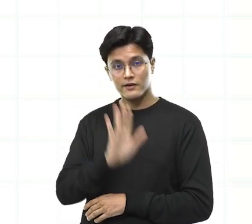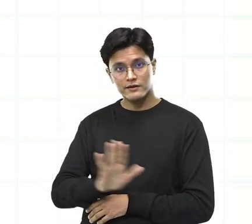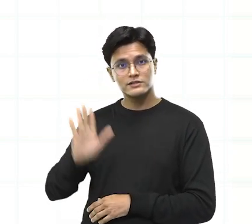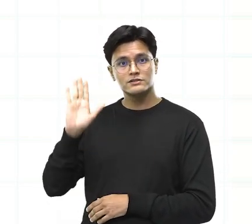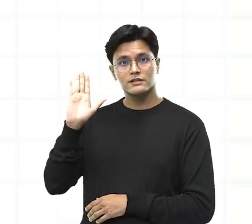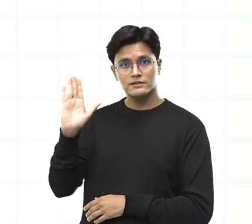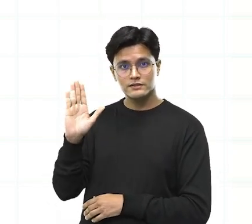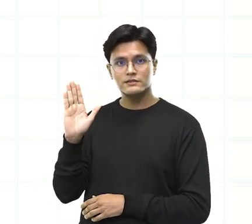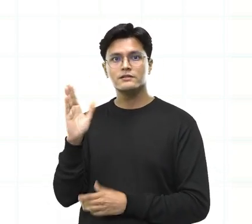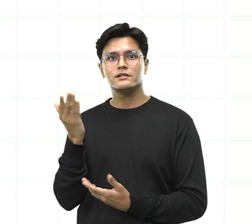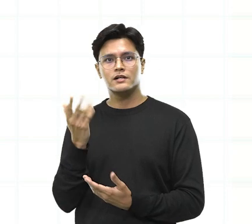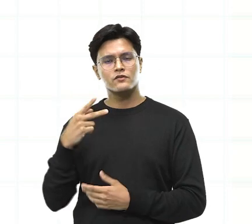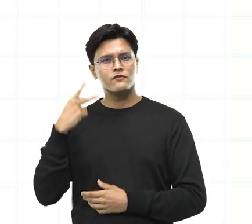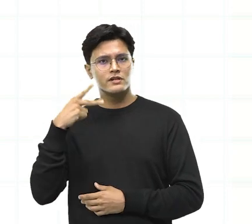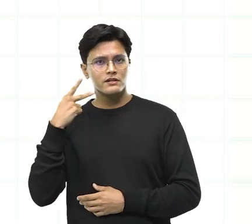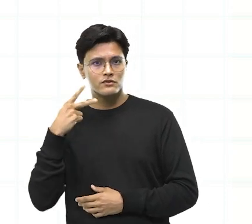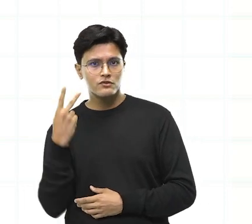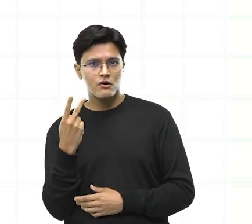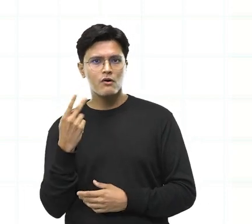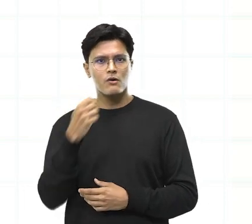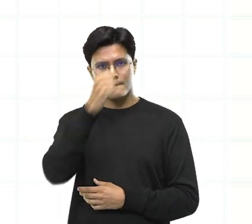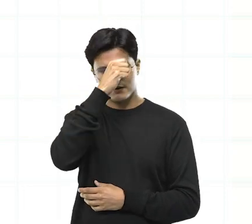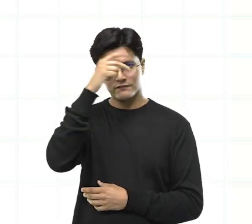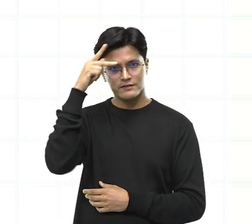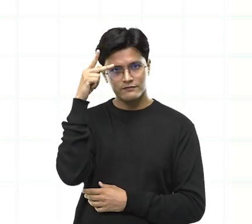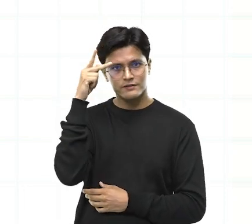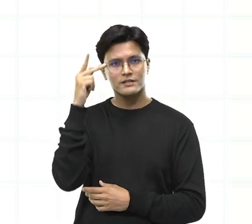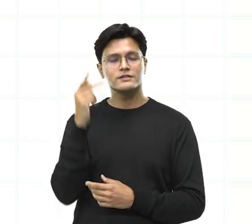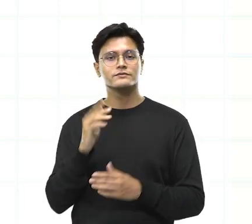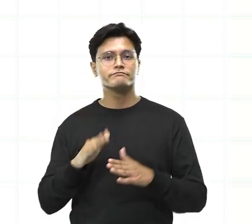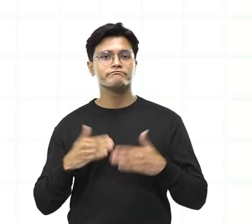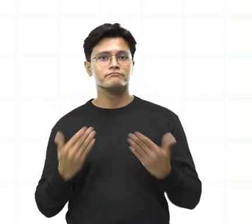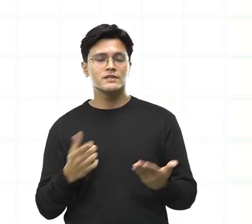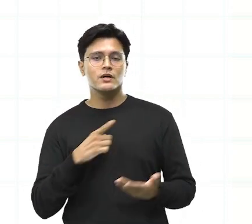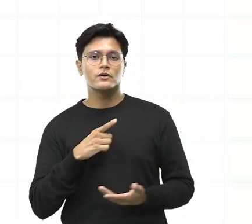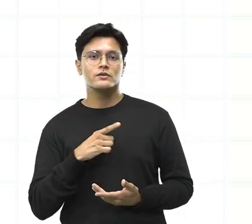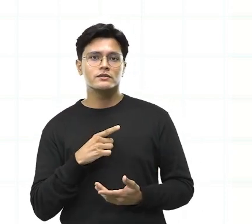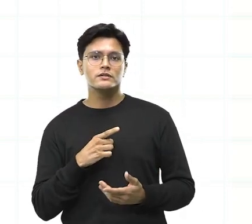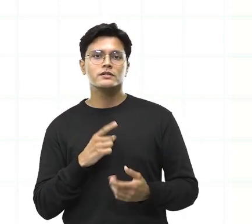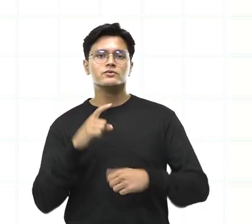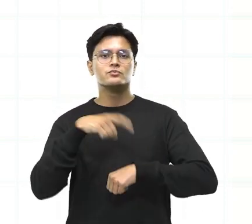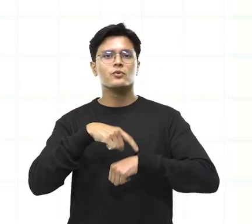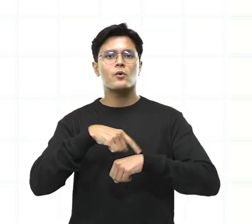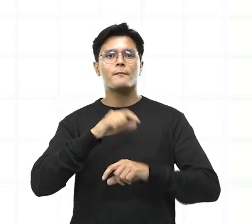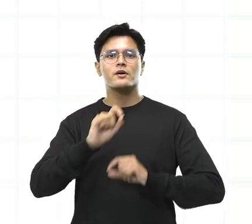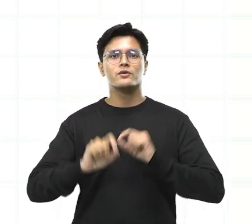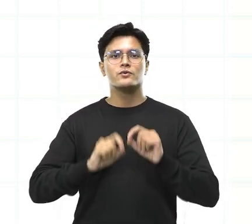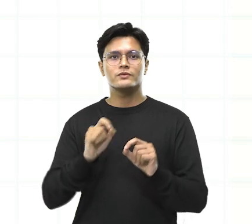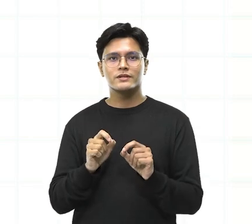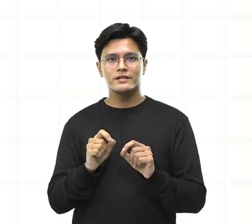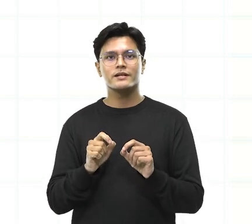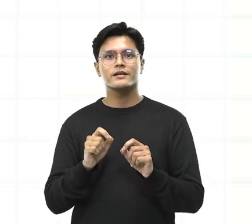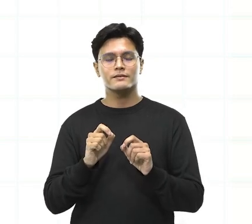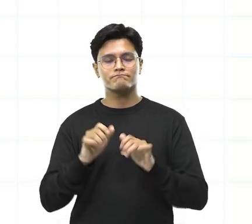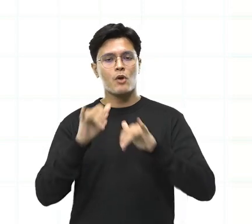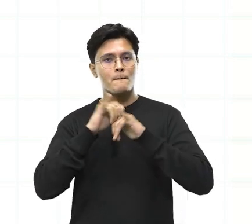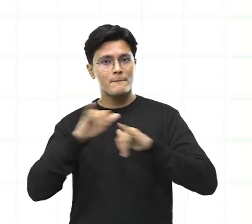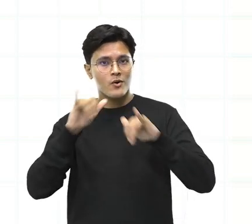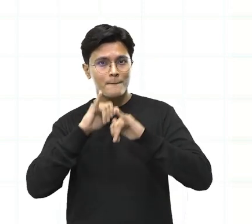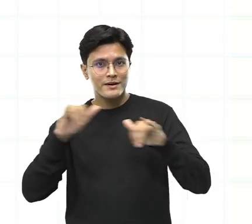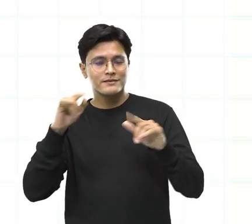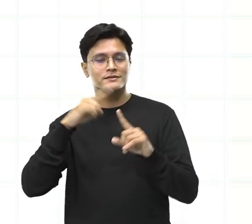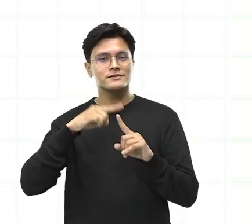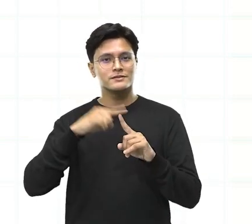a prefeito da cidade. E aí nós temos aquele momento da propaganda